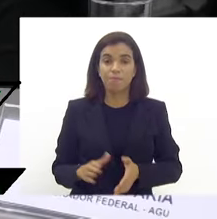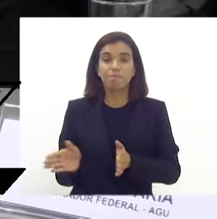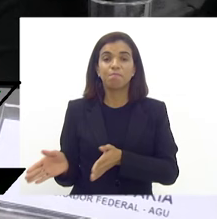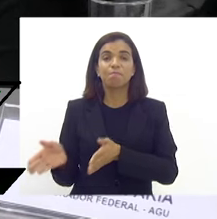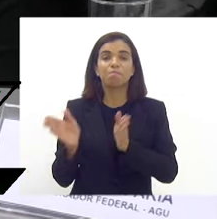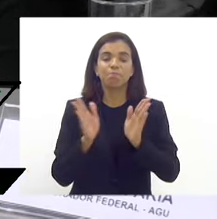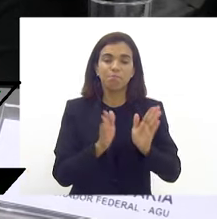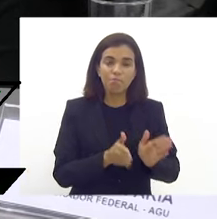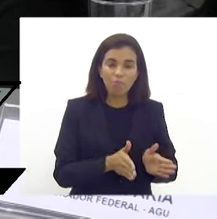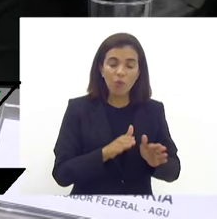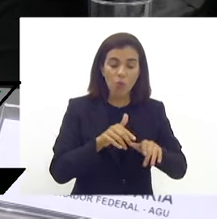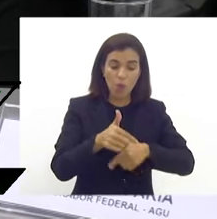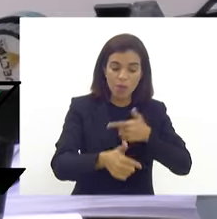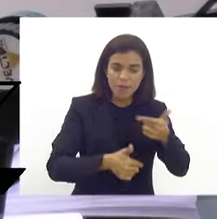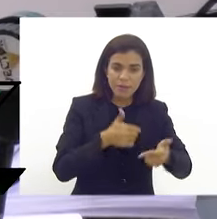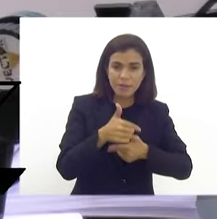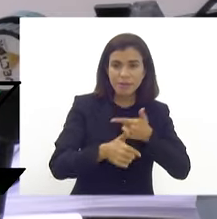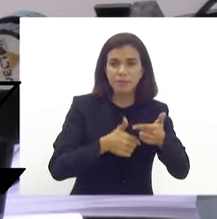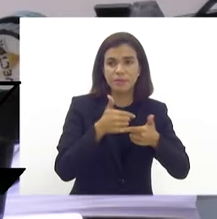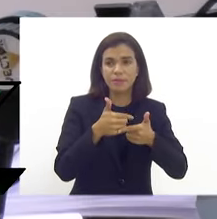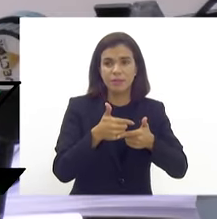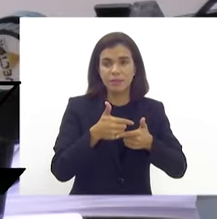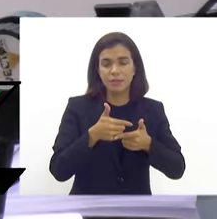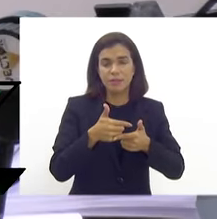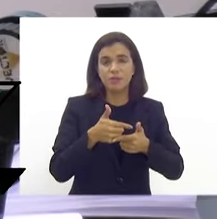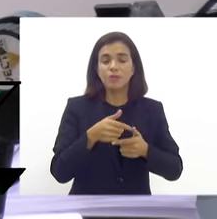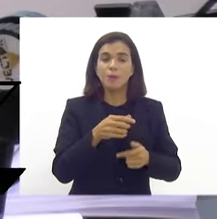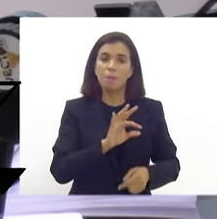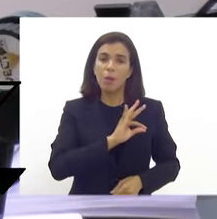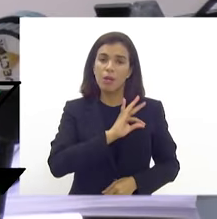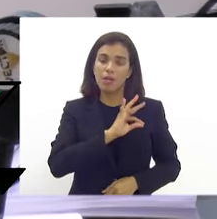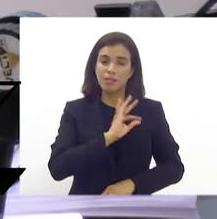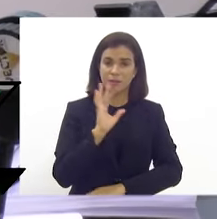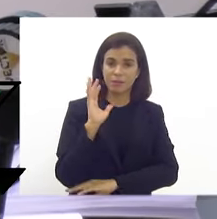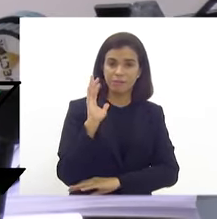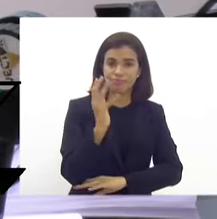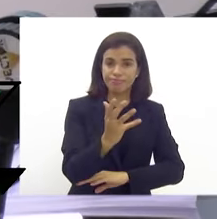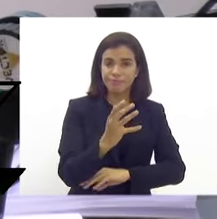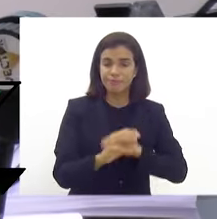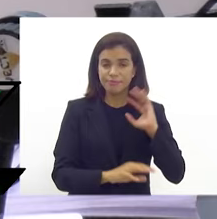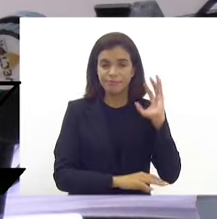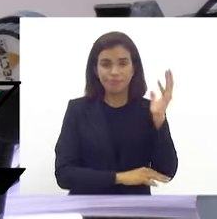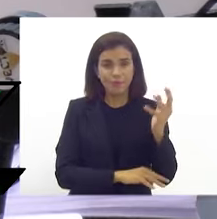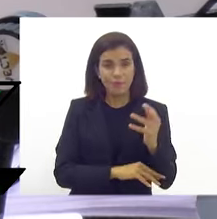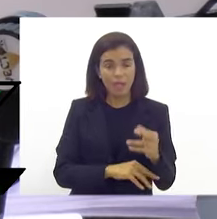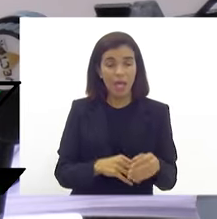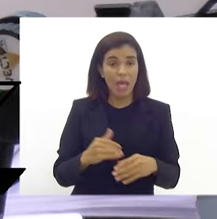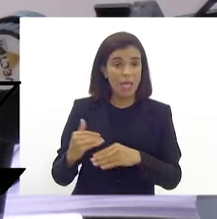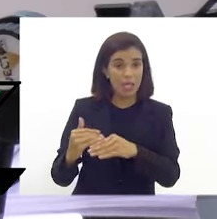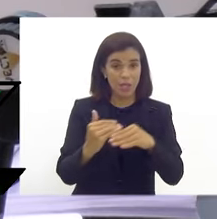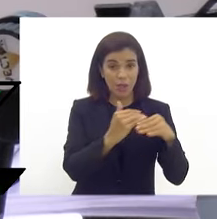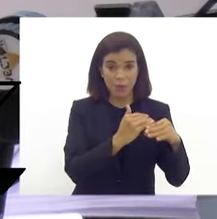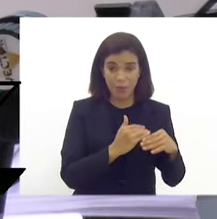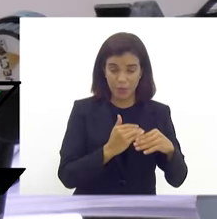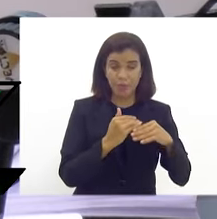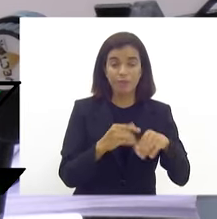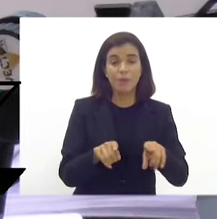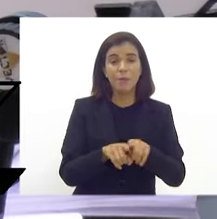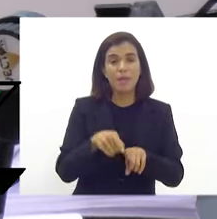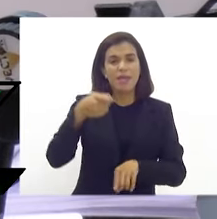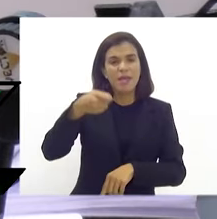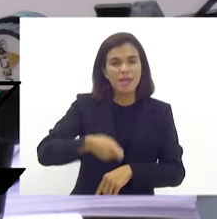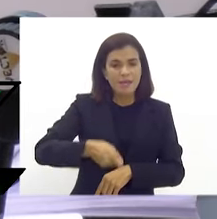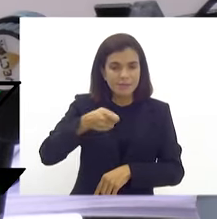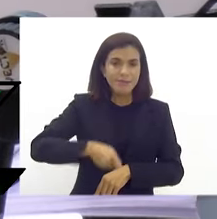exposição de multid o exercício do Poder de Polícia Ambiental decorre da competência comum material exige o dever